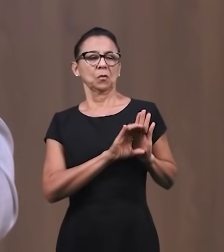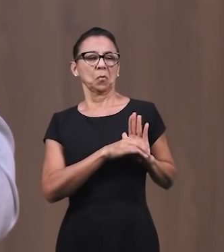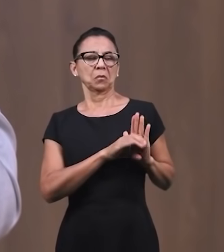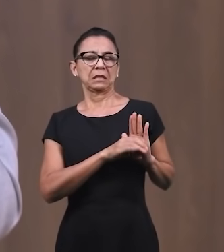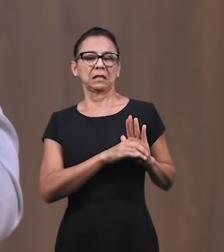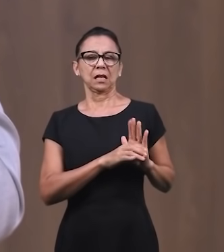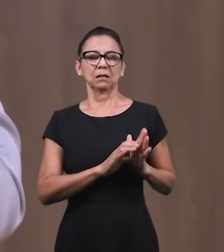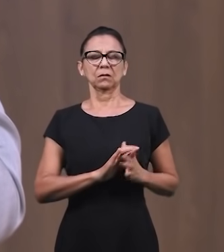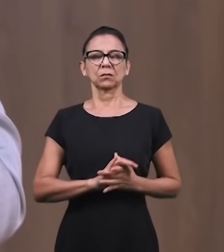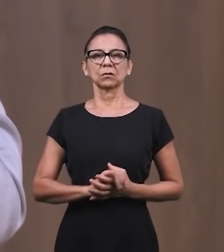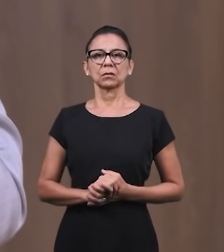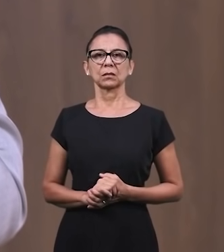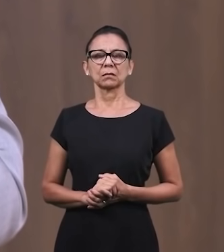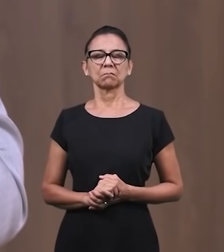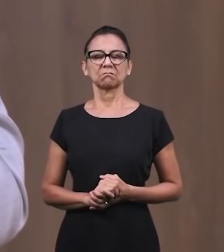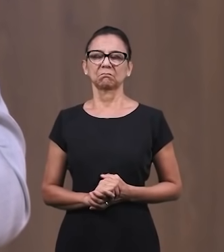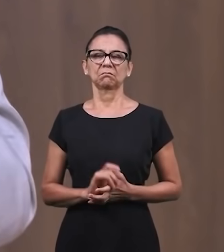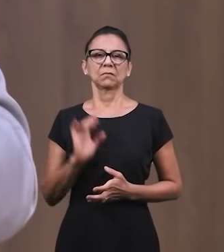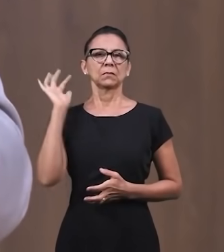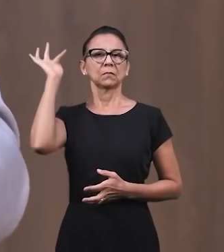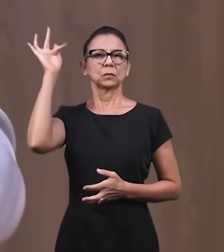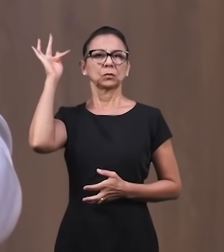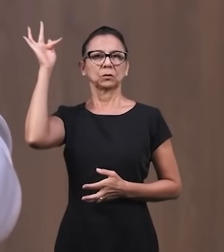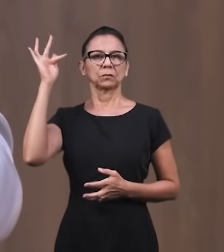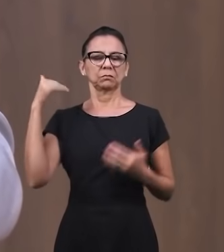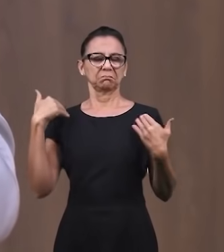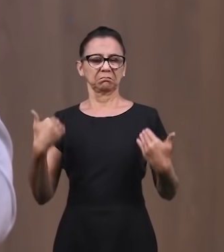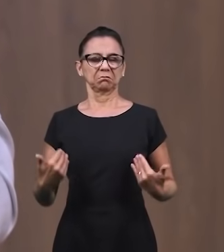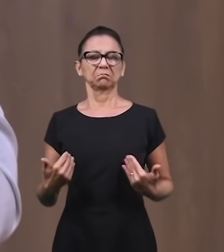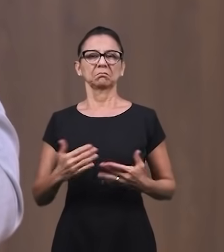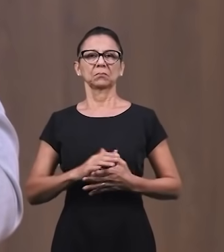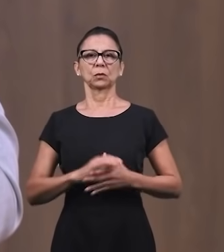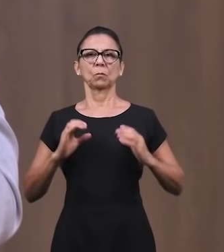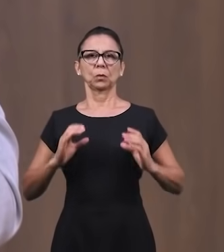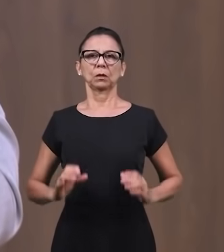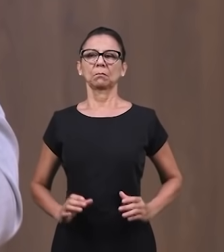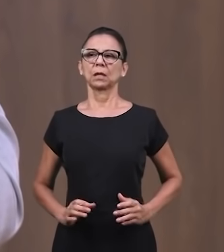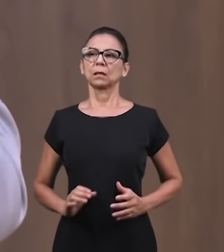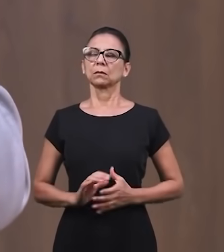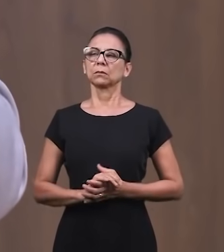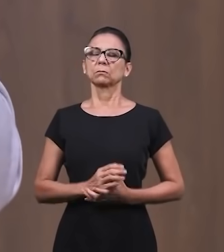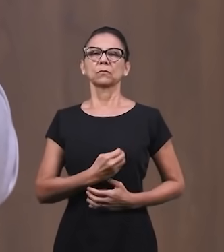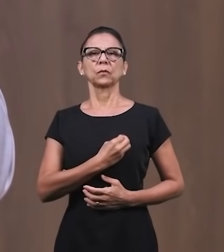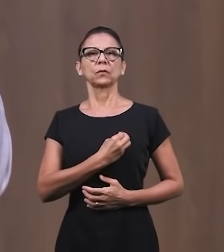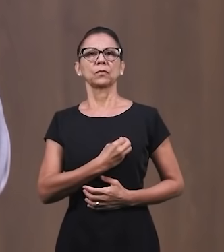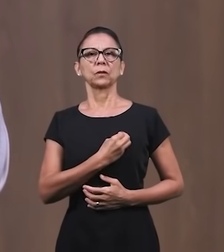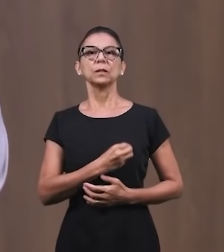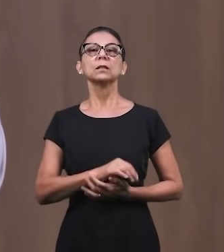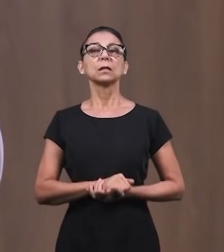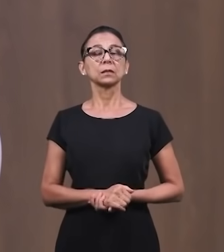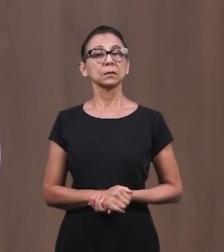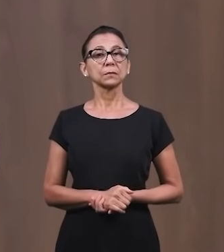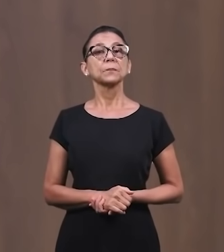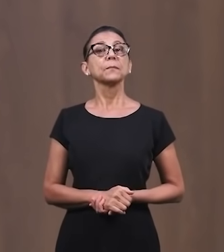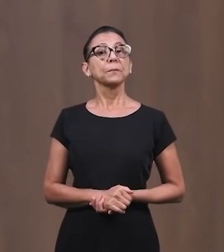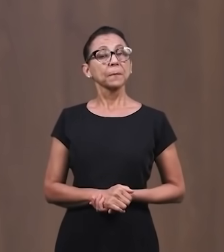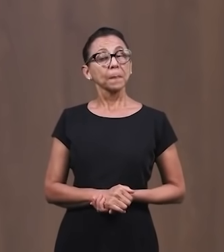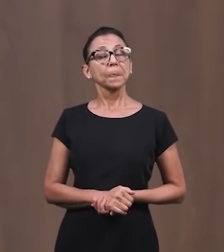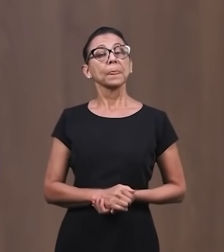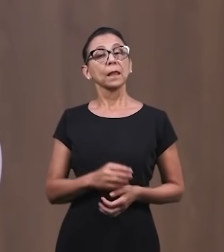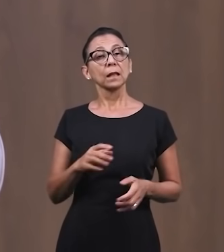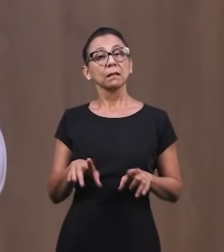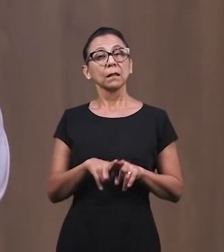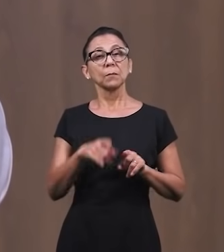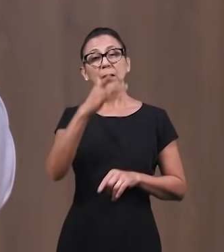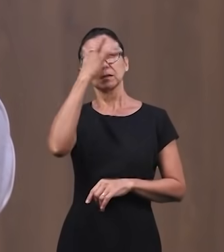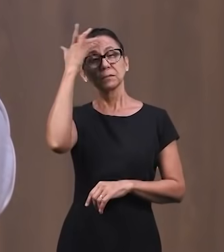pré-conceitos, a multidão de filosofias de vida, a multidão de pessoas que muitas